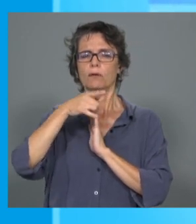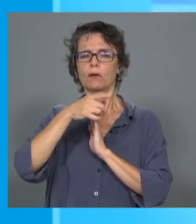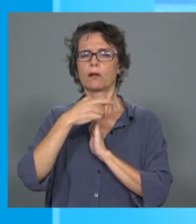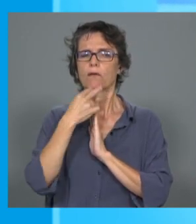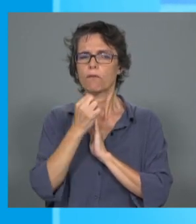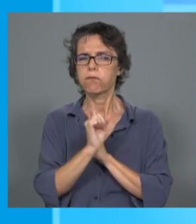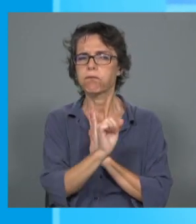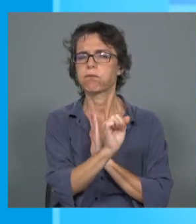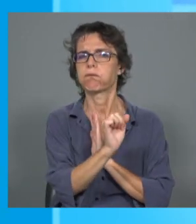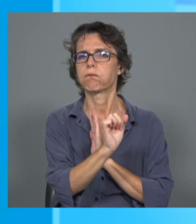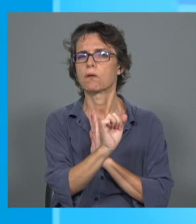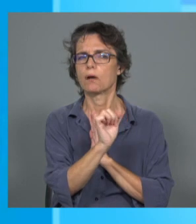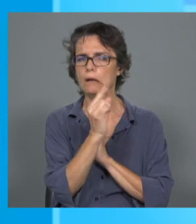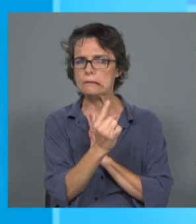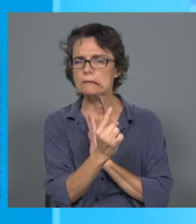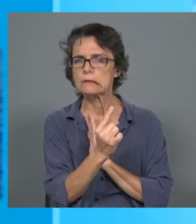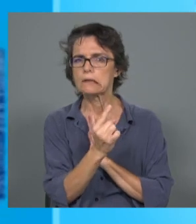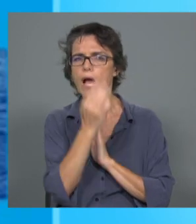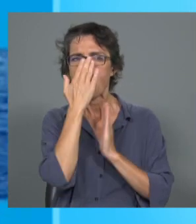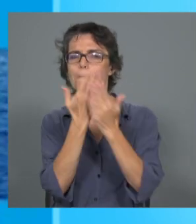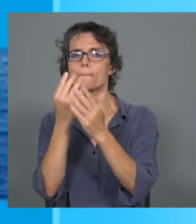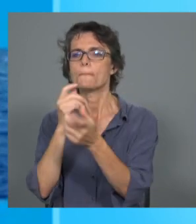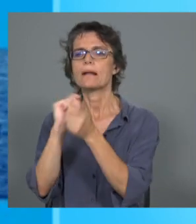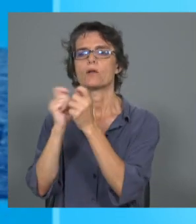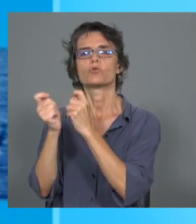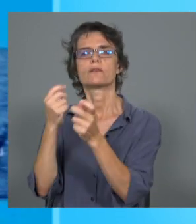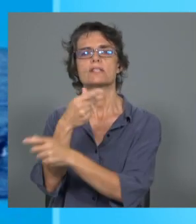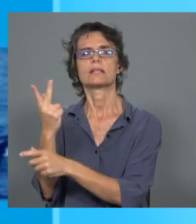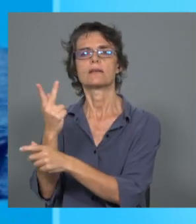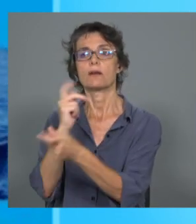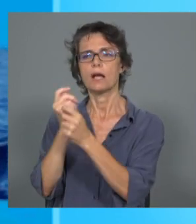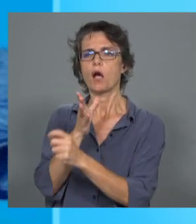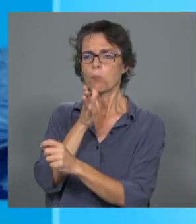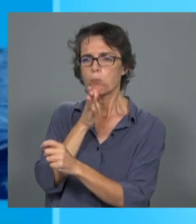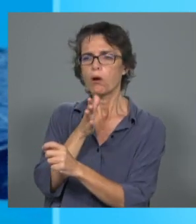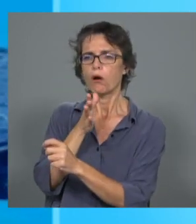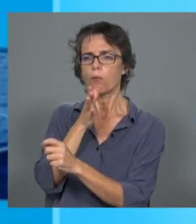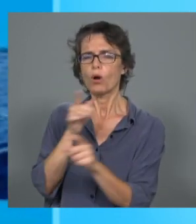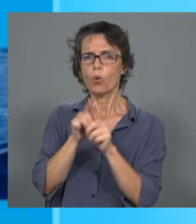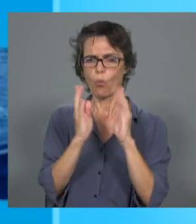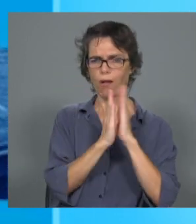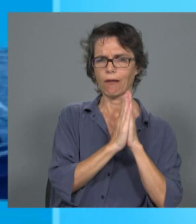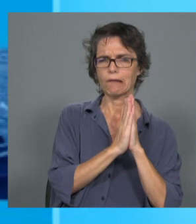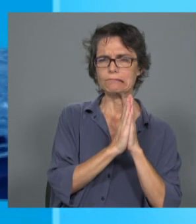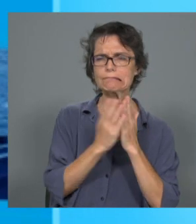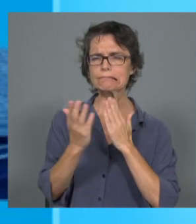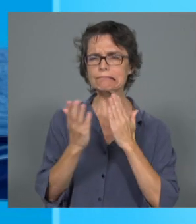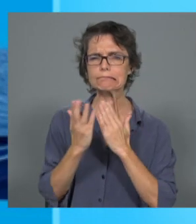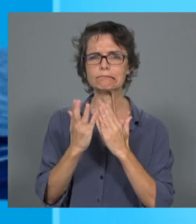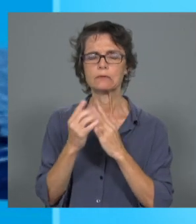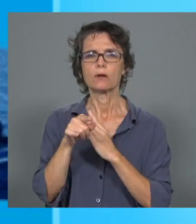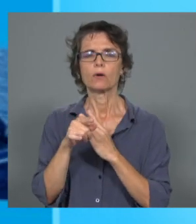padre quando é entrevistado ou quando está a fazer um programa. Portanto, tudo isso criou aqui assim um incómodo, ou se calhar apenas